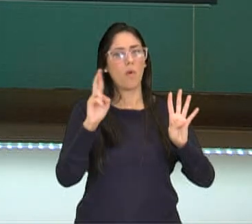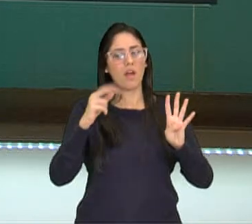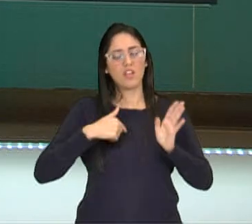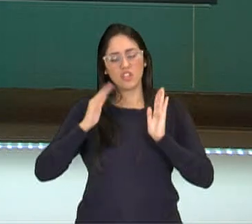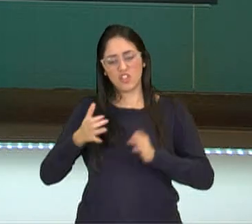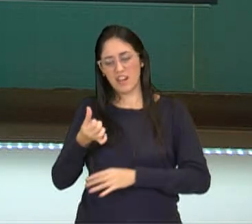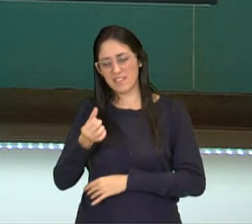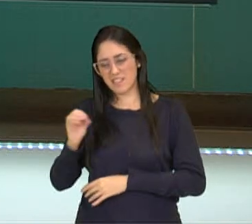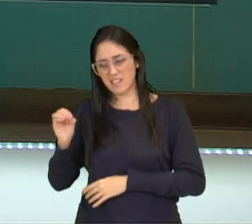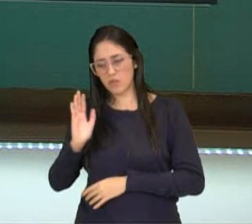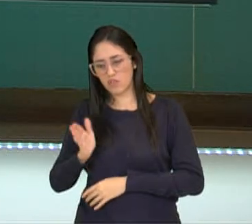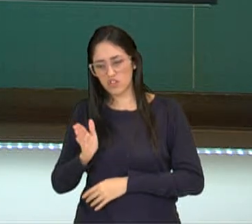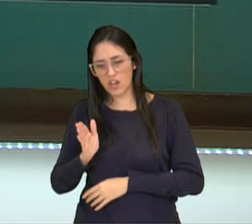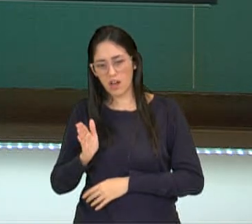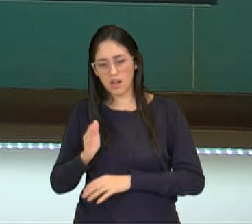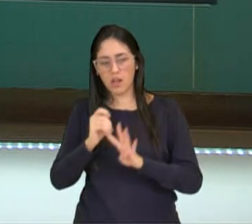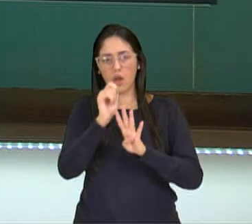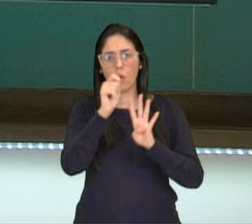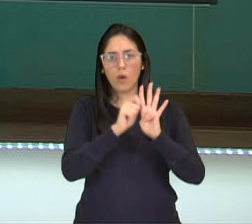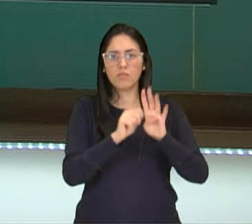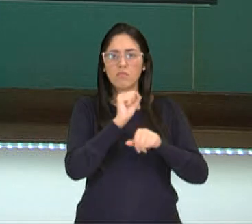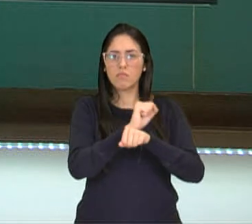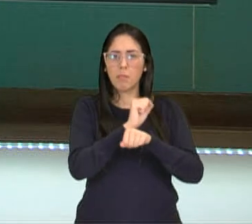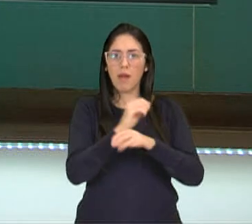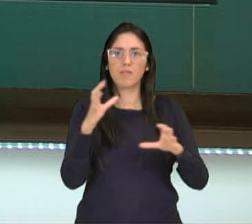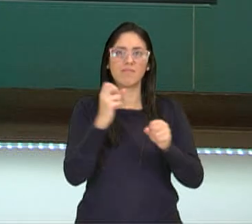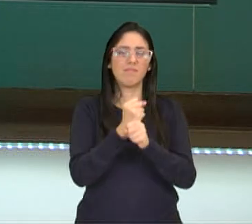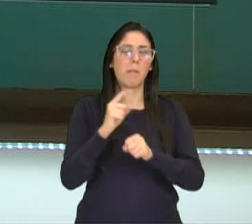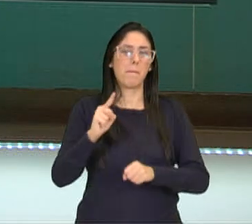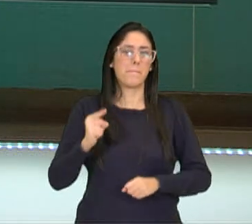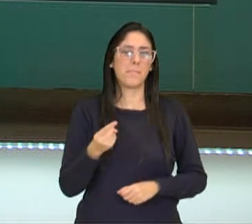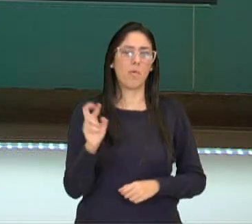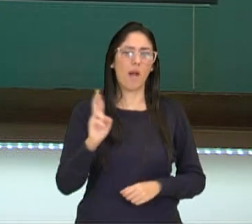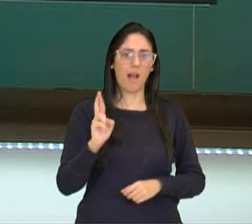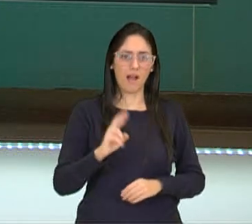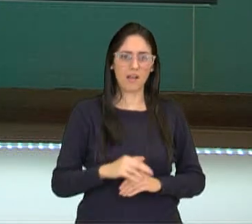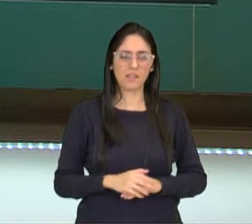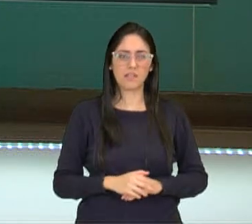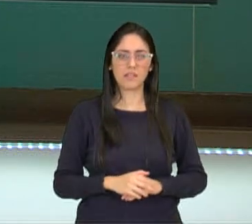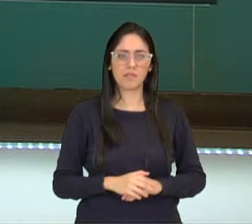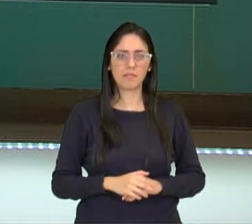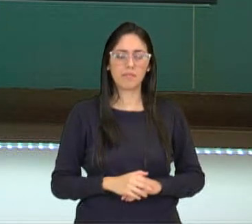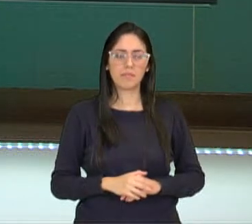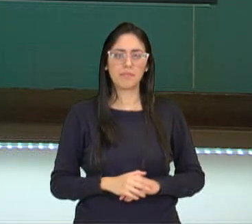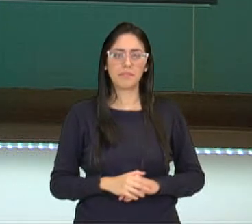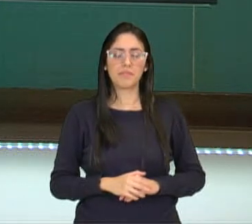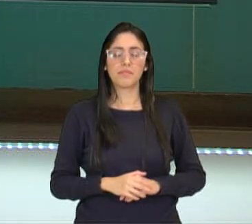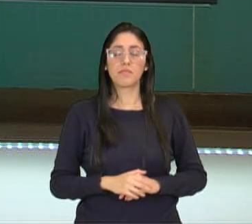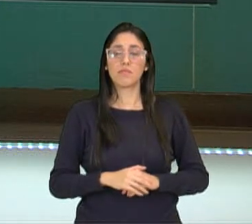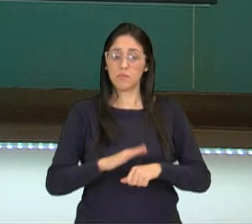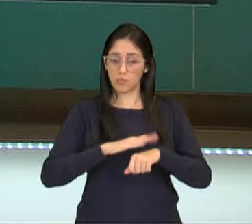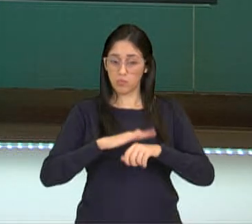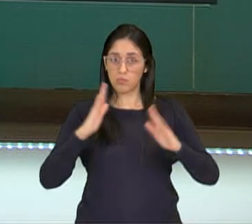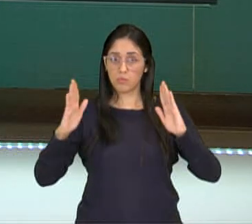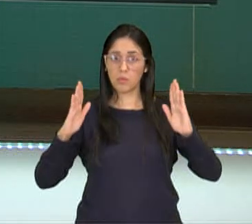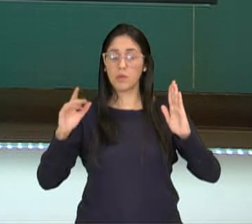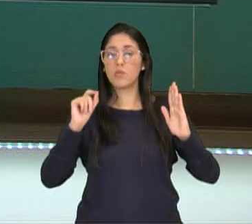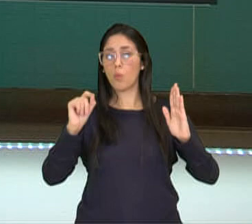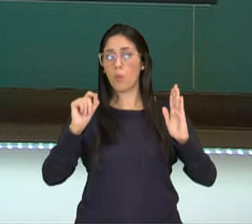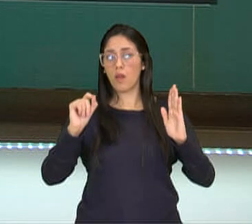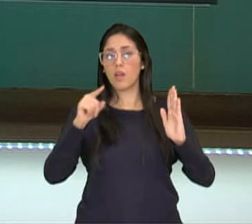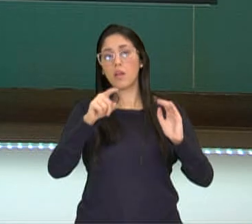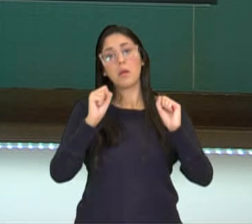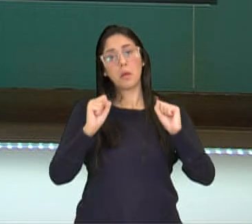4 meses você já atinge isso dali. E durante esse período, o que você poderia fazer? Você poderia colocar esse dinheiro